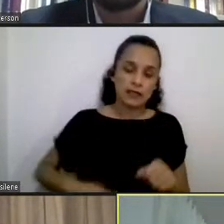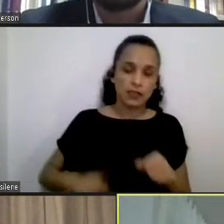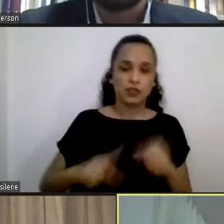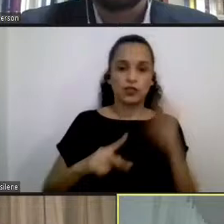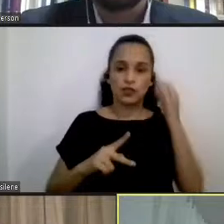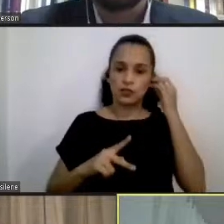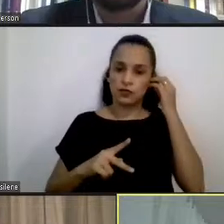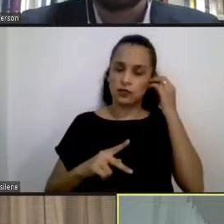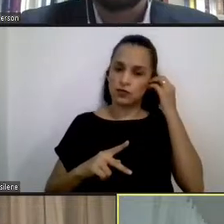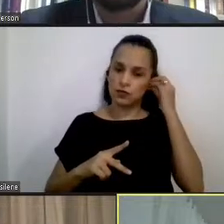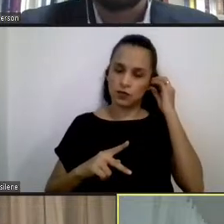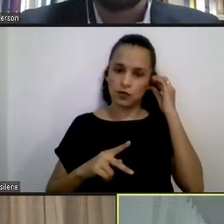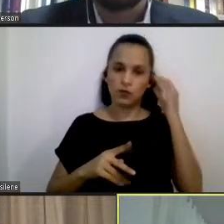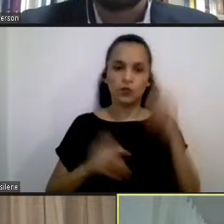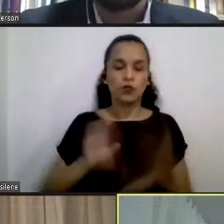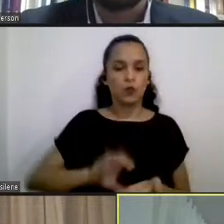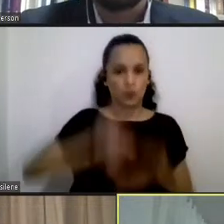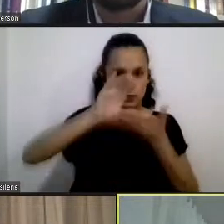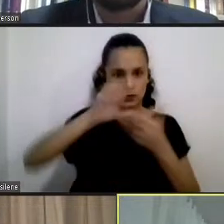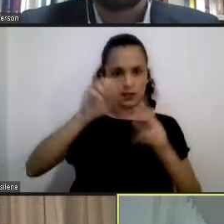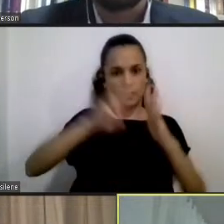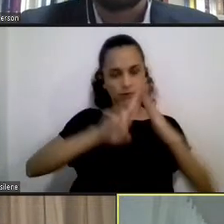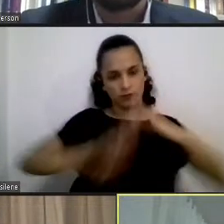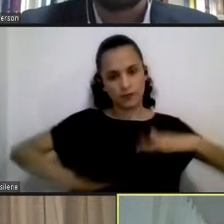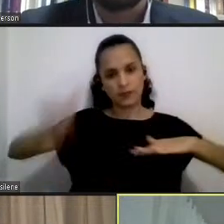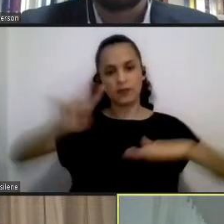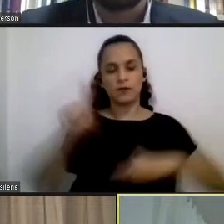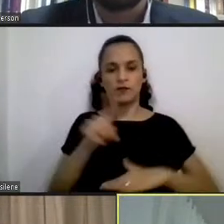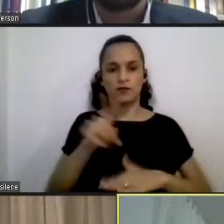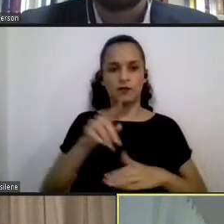Universidade de Brasília, a professora Márcia.